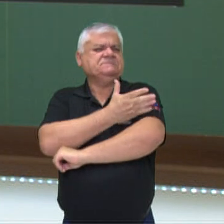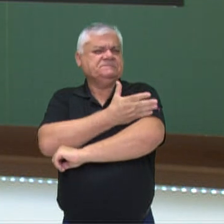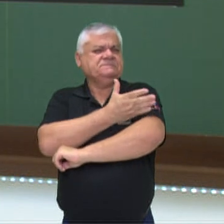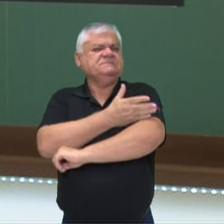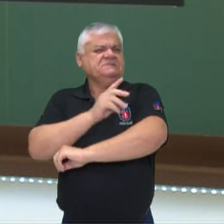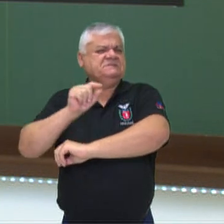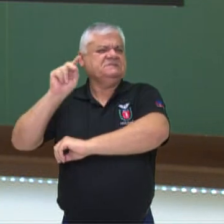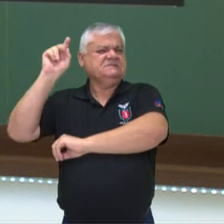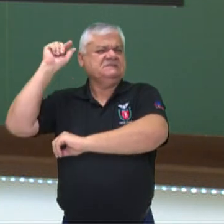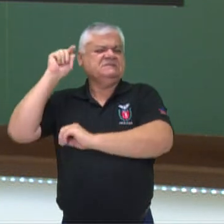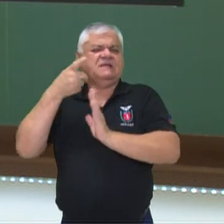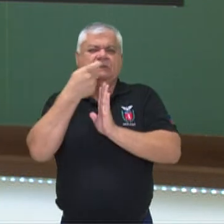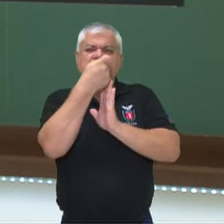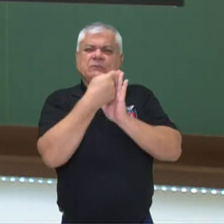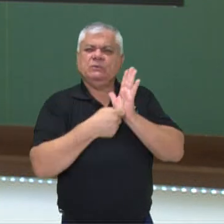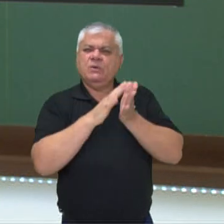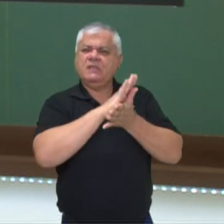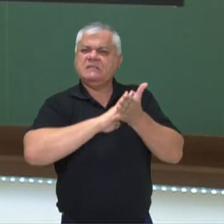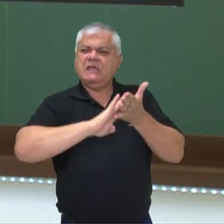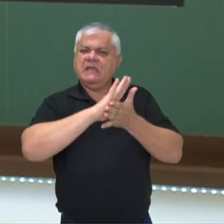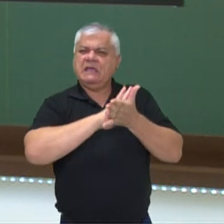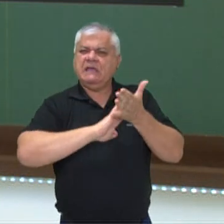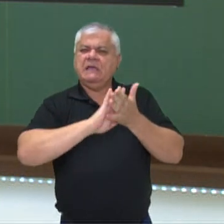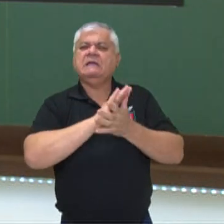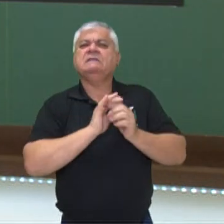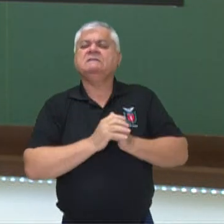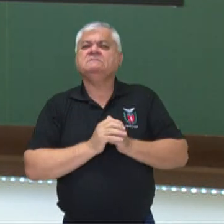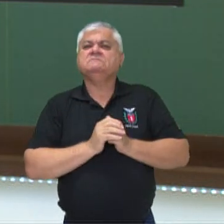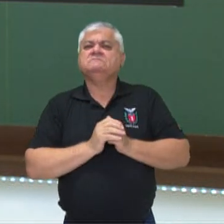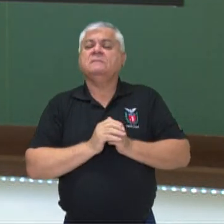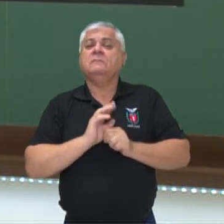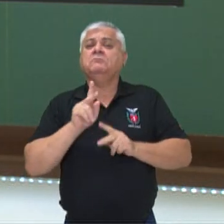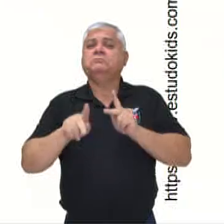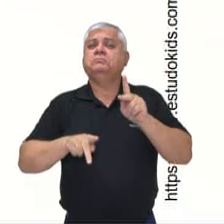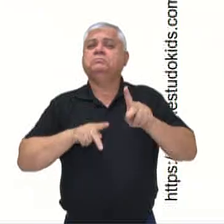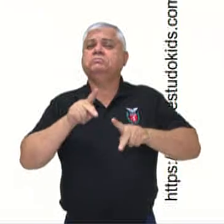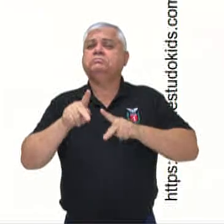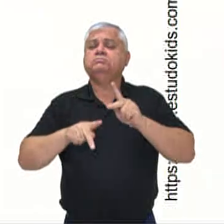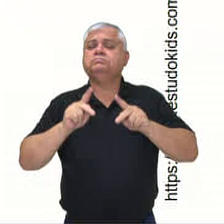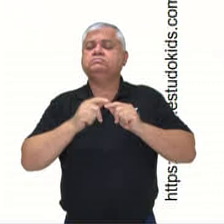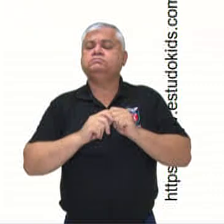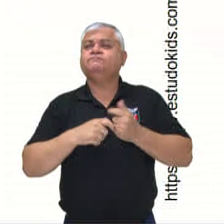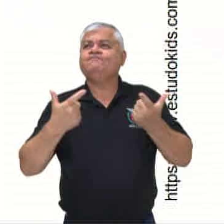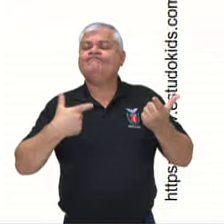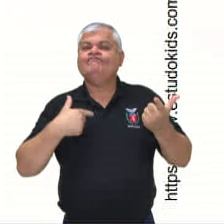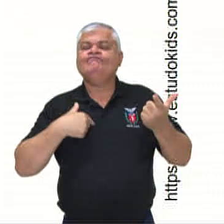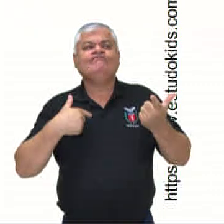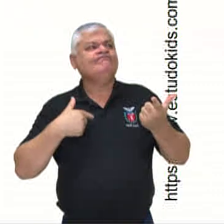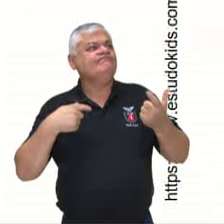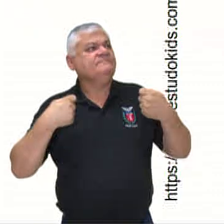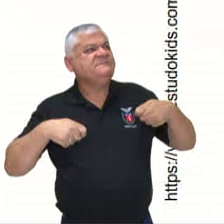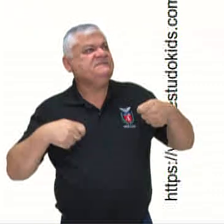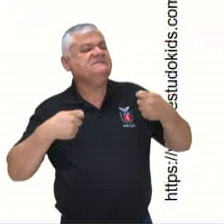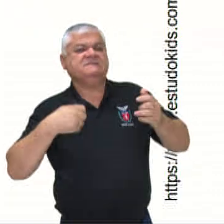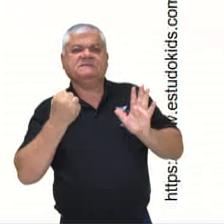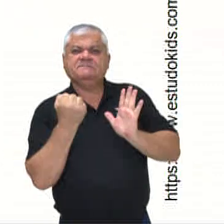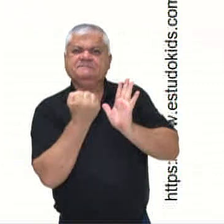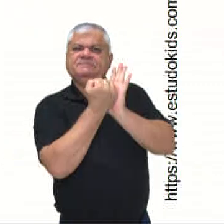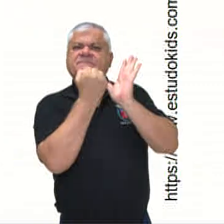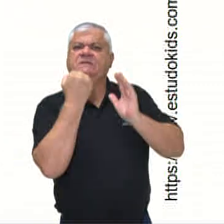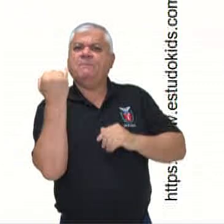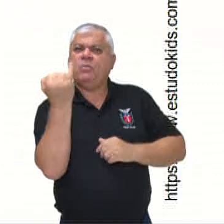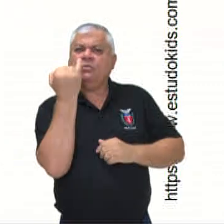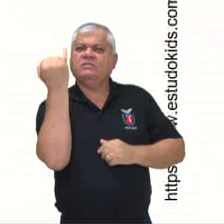anterior à escrita, então é chamado de pré-história. A humanidade vem buscando registrar seus acontecimentos importantes,